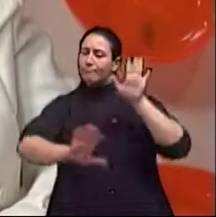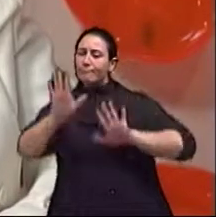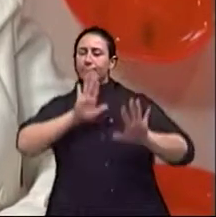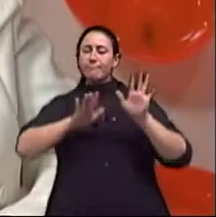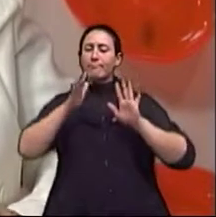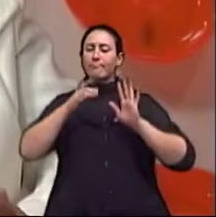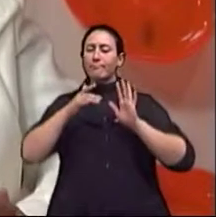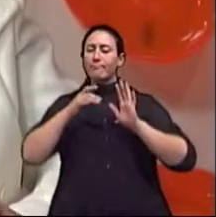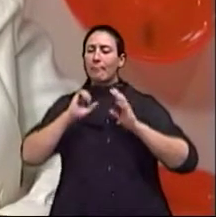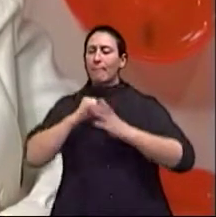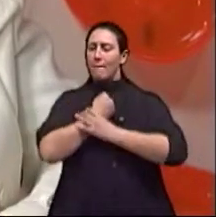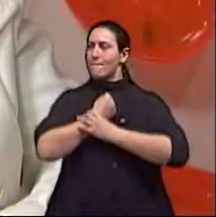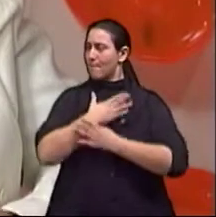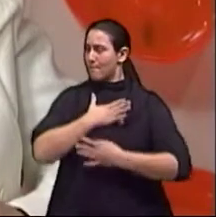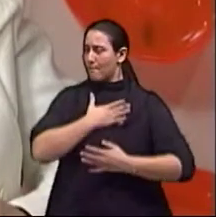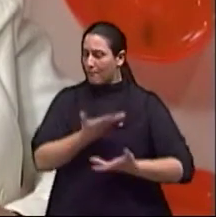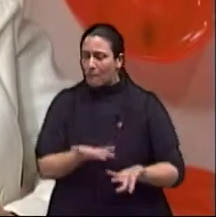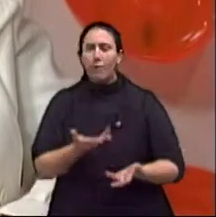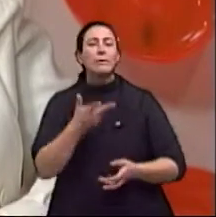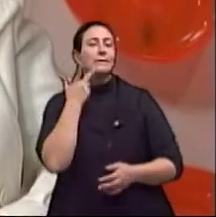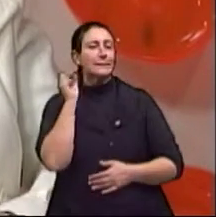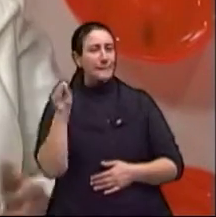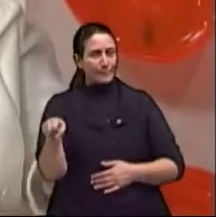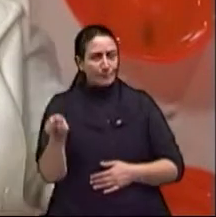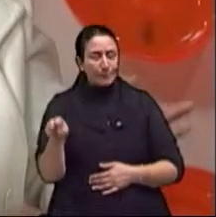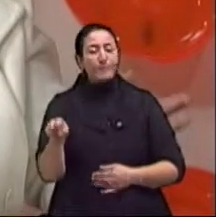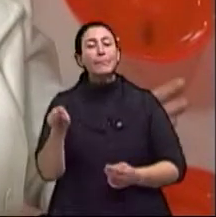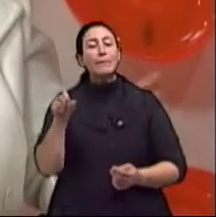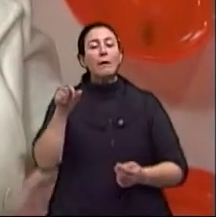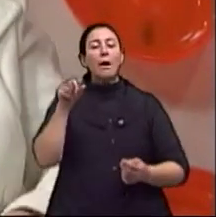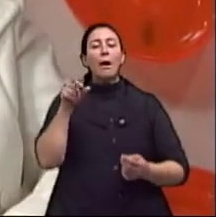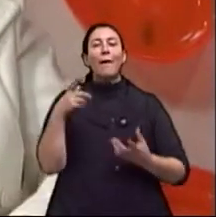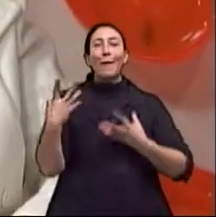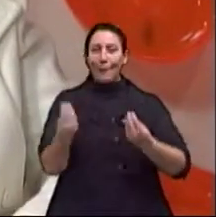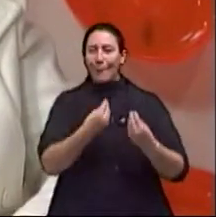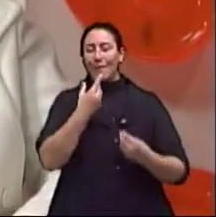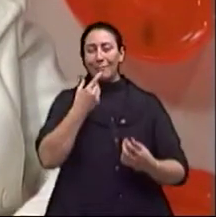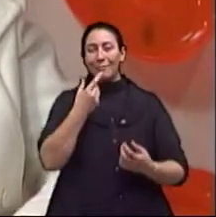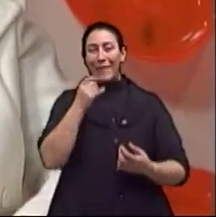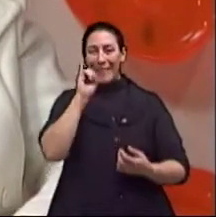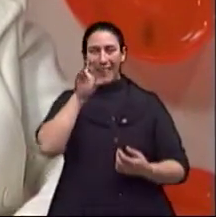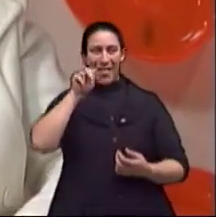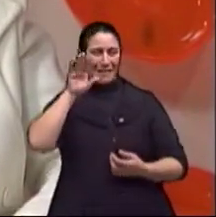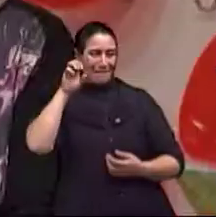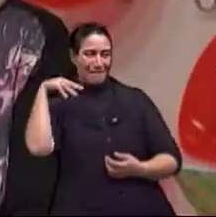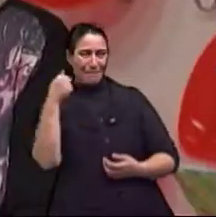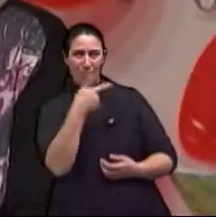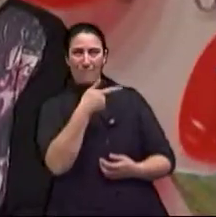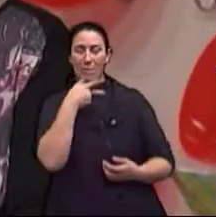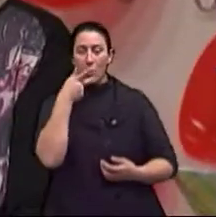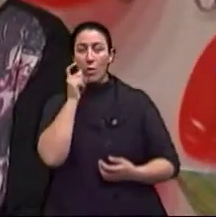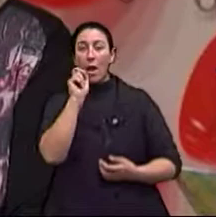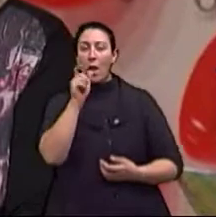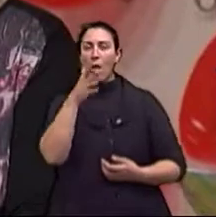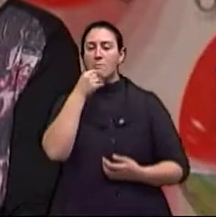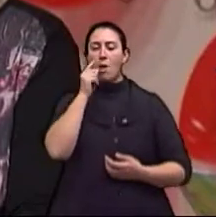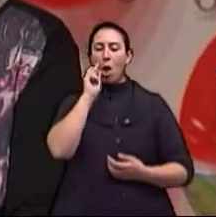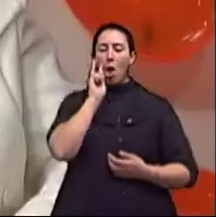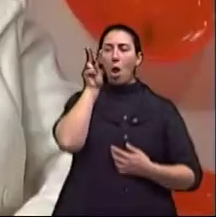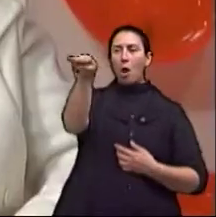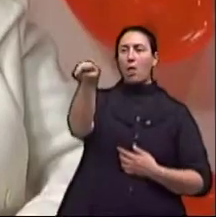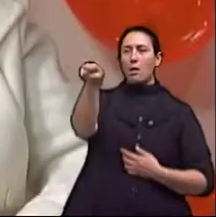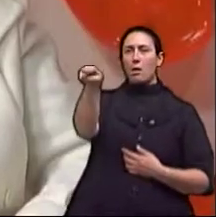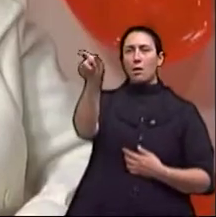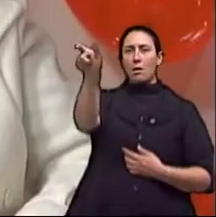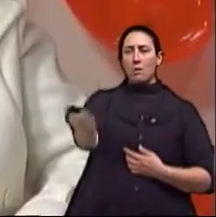que eles pensam em relação ao envelhecimento ele fica realmente como a e falou projetado no outro eles não pensam